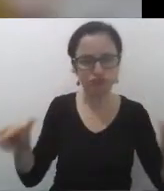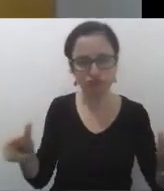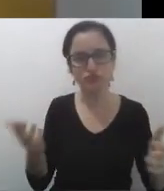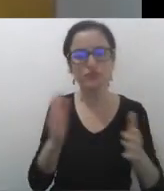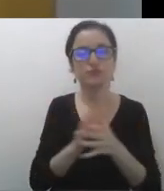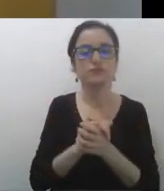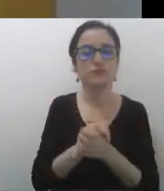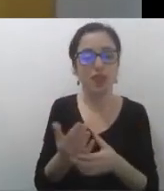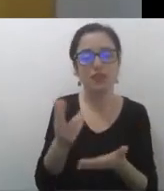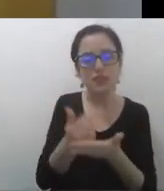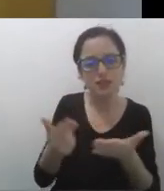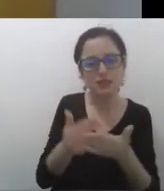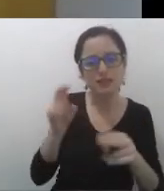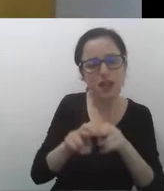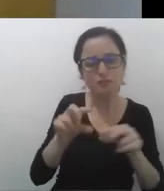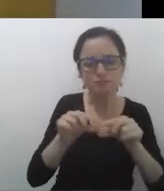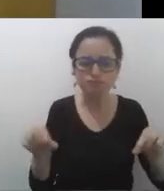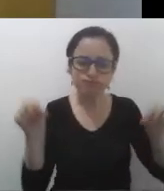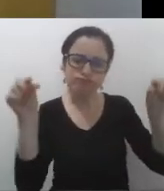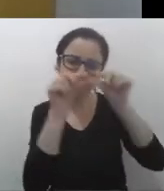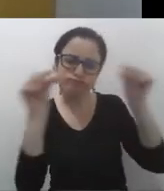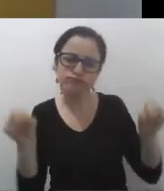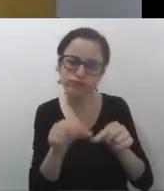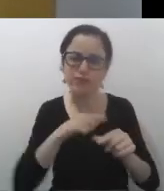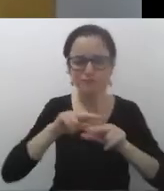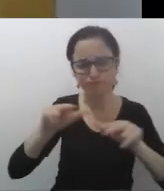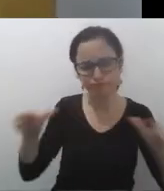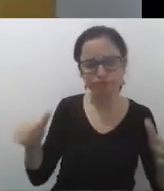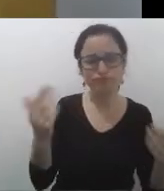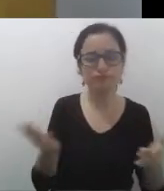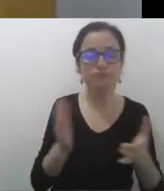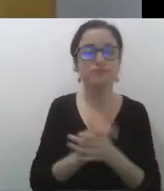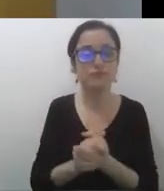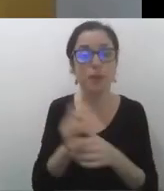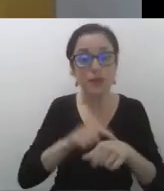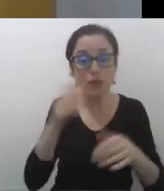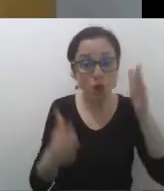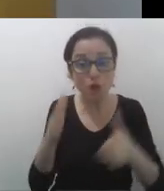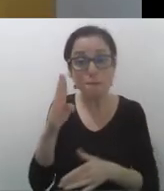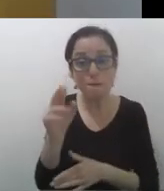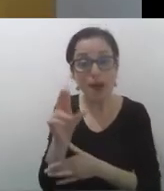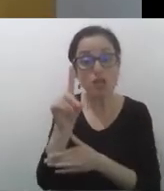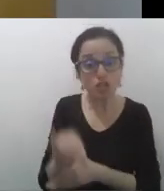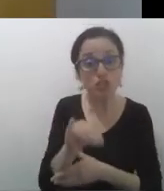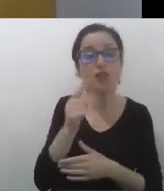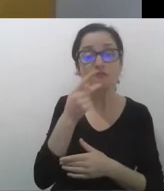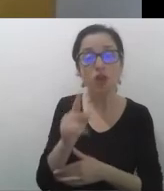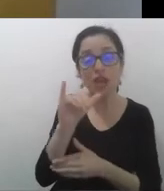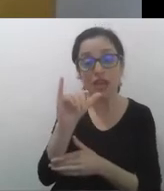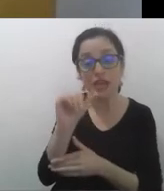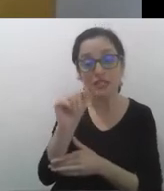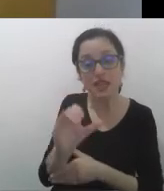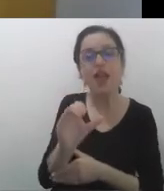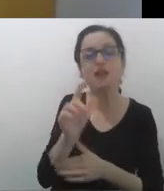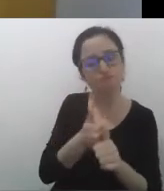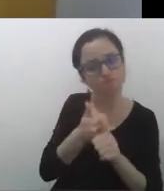mais produtivista, em que se desenham as cadeiras de tubo, etc. Esse período que o Bard